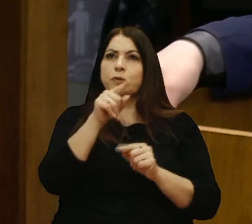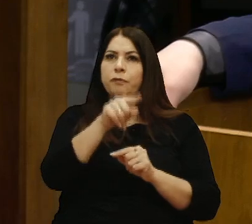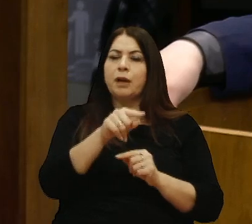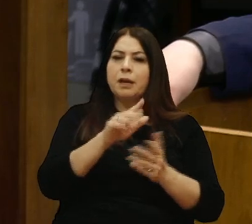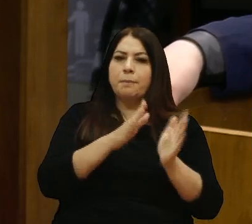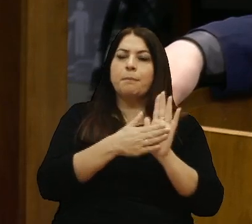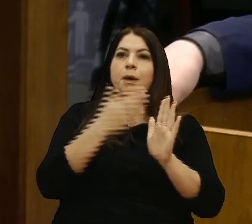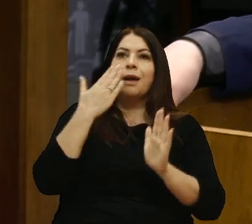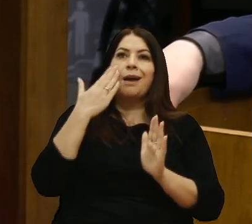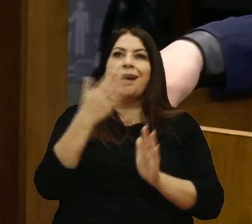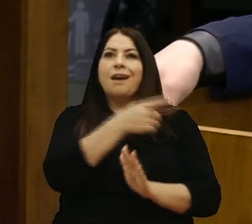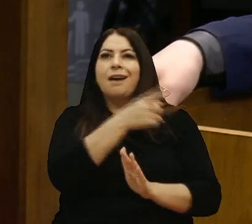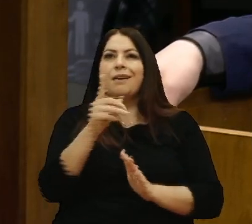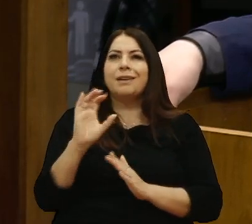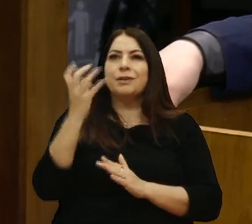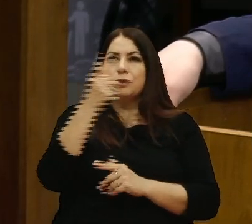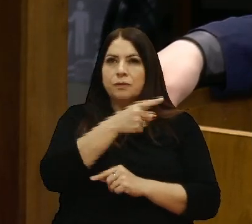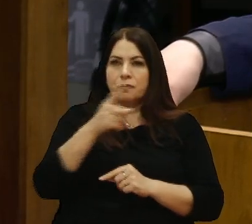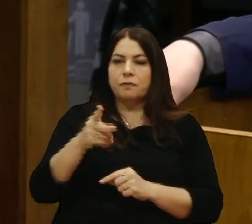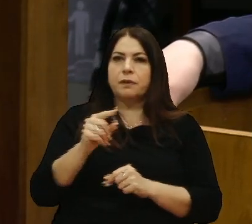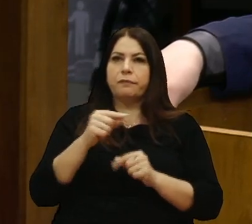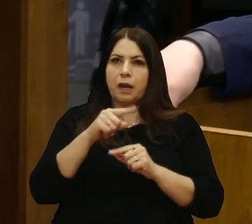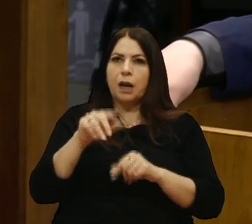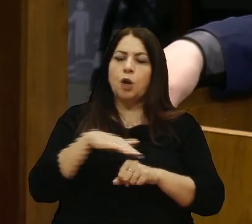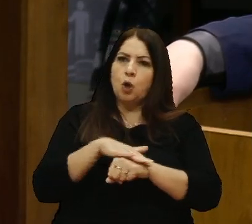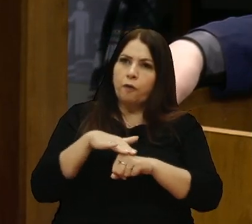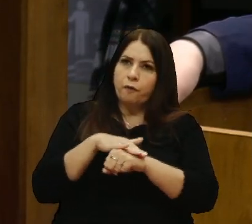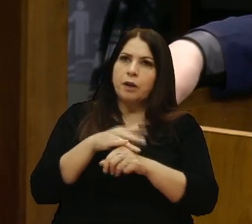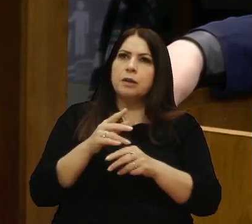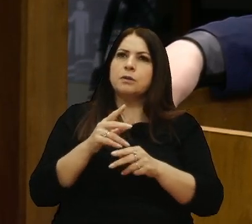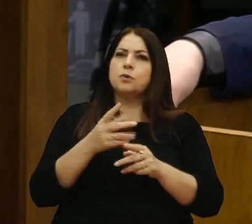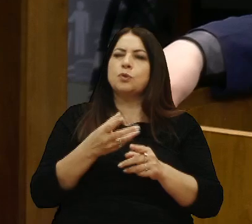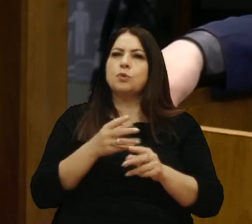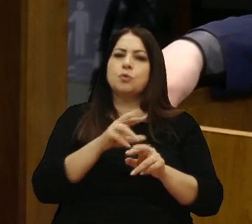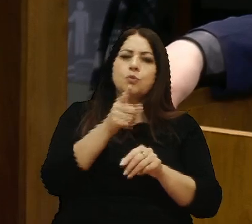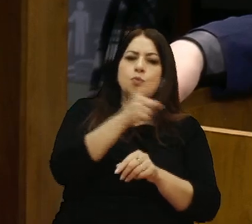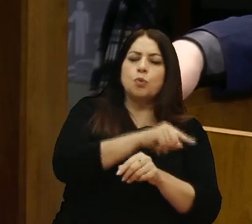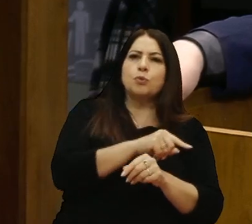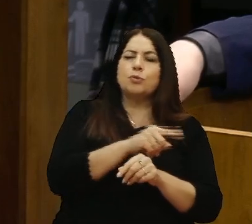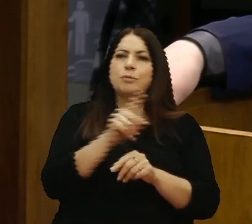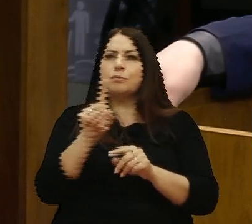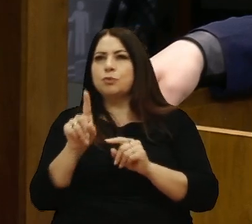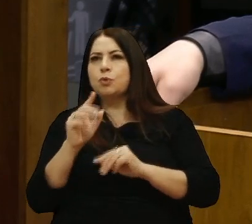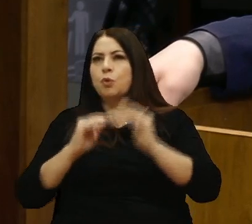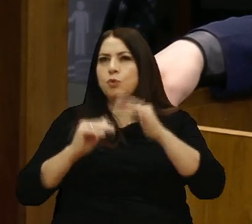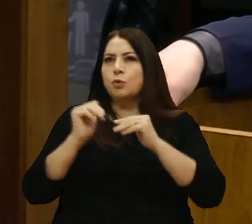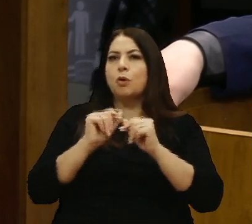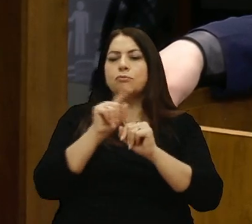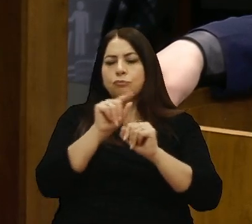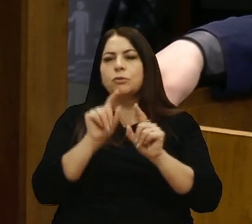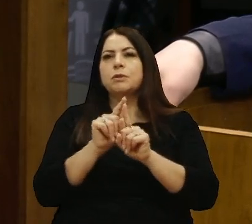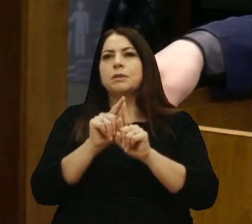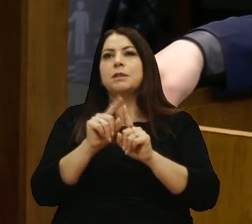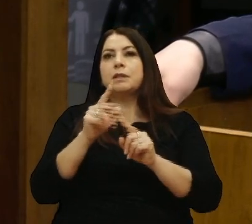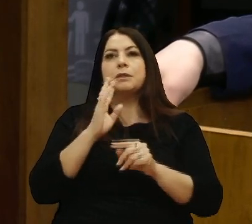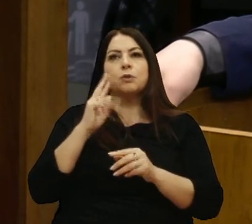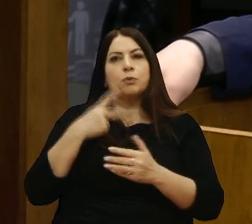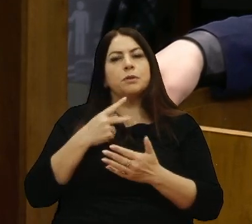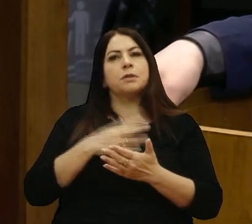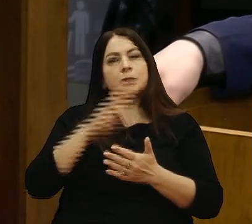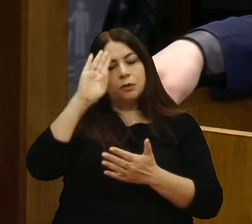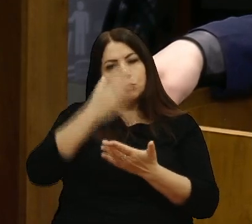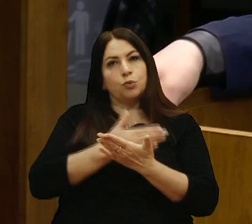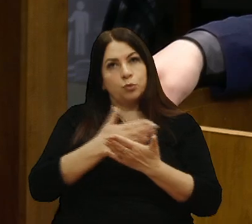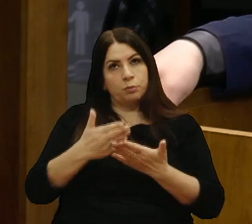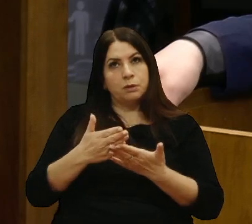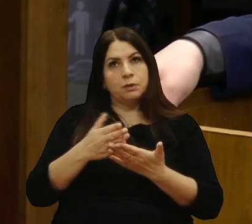coloca a cara a tapa e resolve isso, vai lá, conversa mesmo com a oposição, dialoga, constrói, tem que ser reconhecido, alguém que acreditou lá no início. Então,